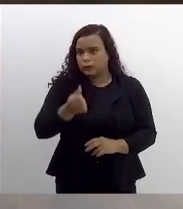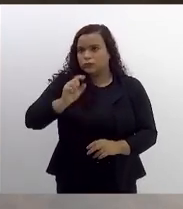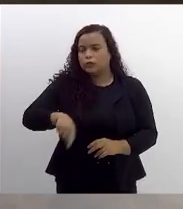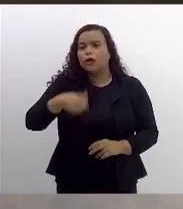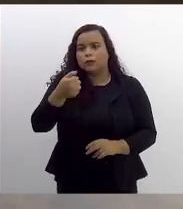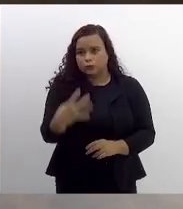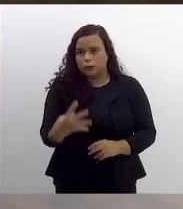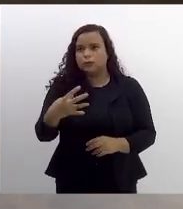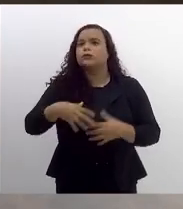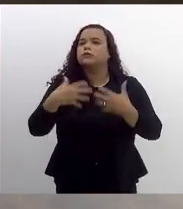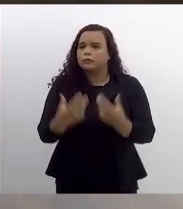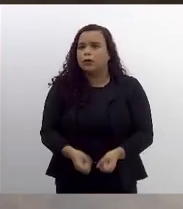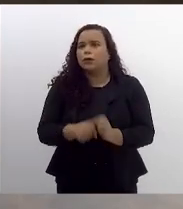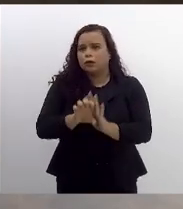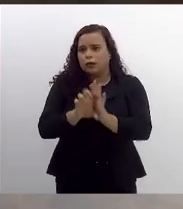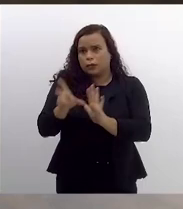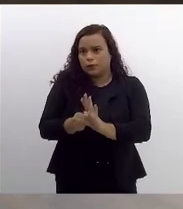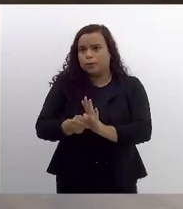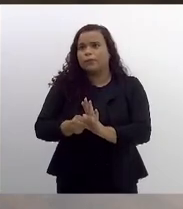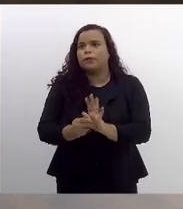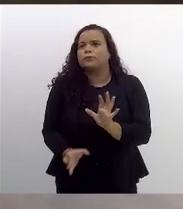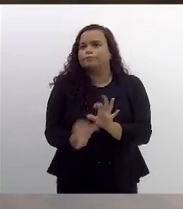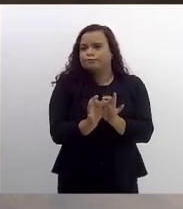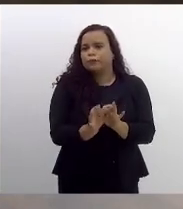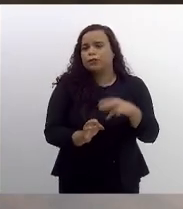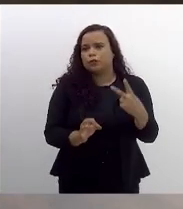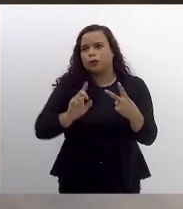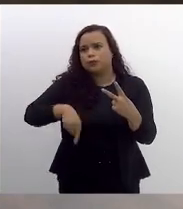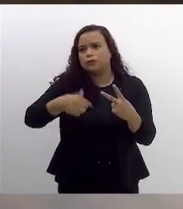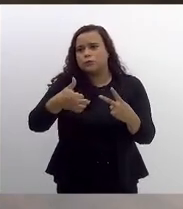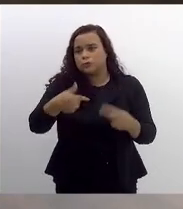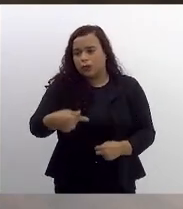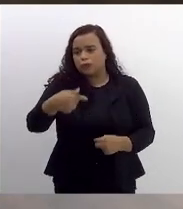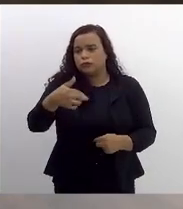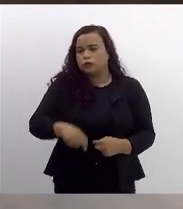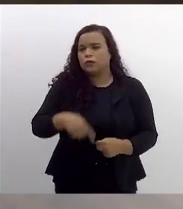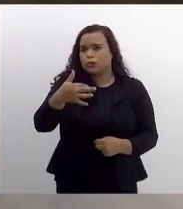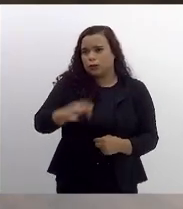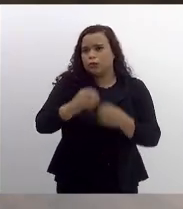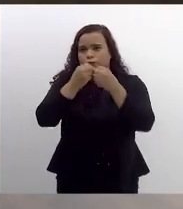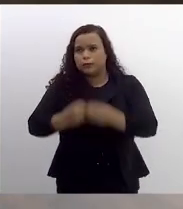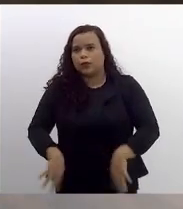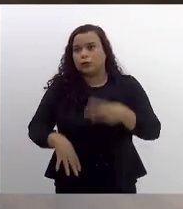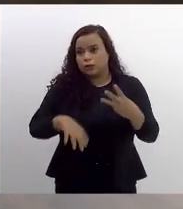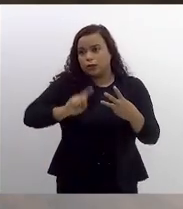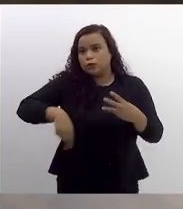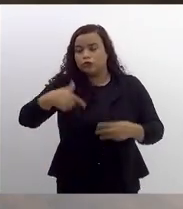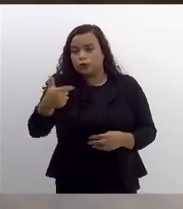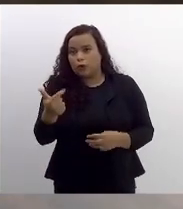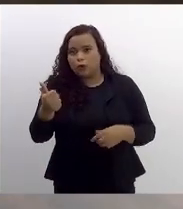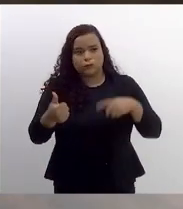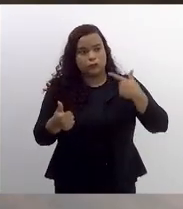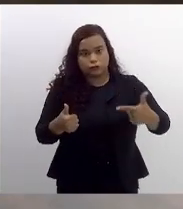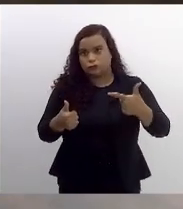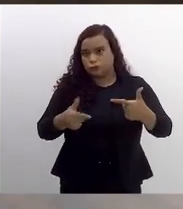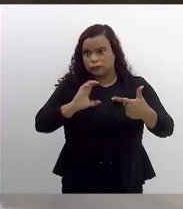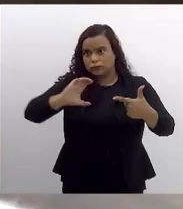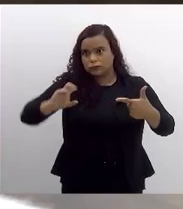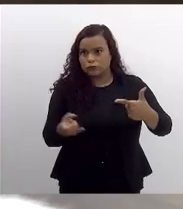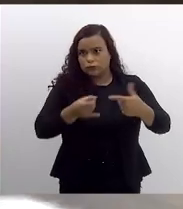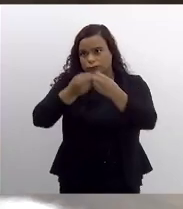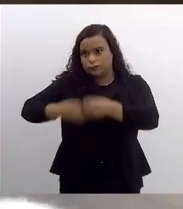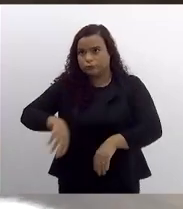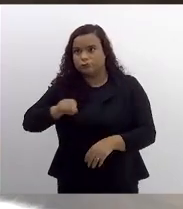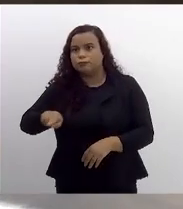favorável com subemenda curte nativas emendas 27 10 prejudicadas as emendas 3:12 pela Emenda dois a ccj